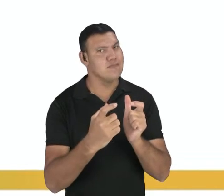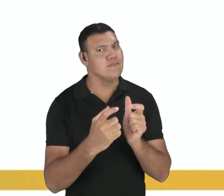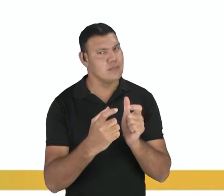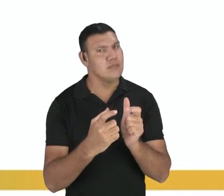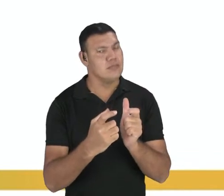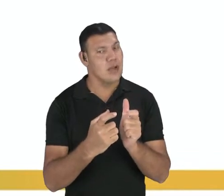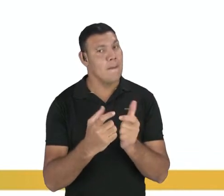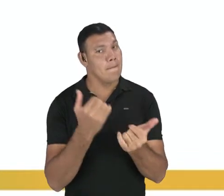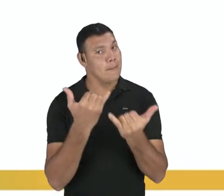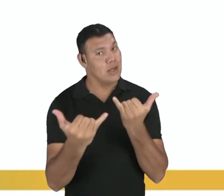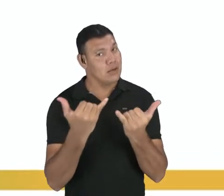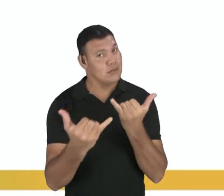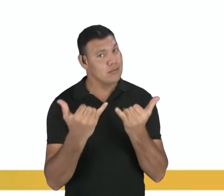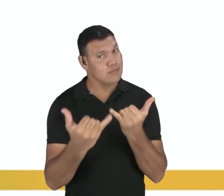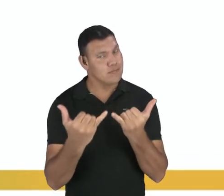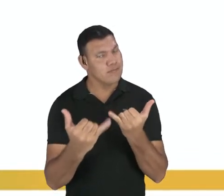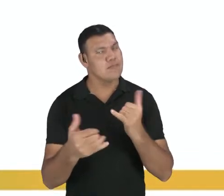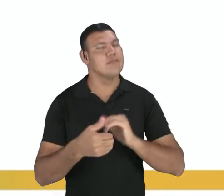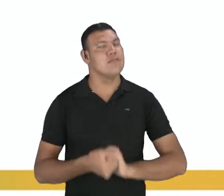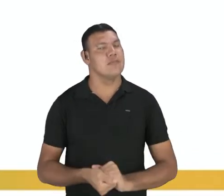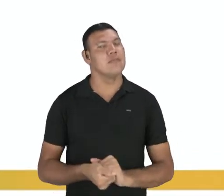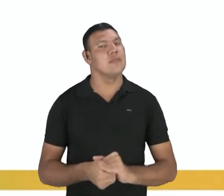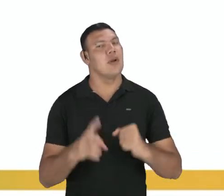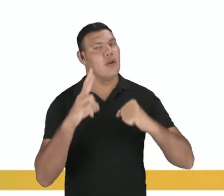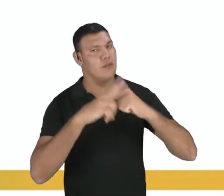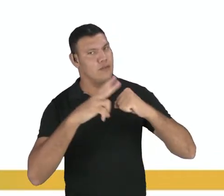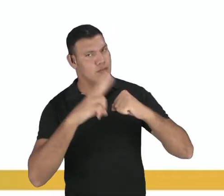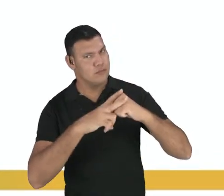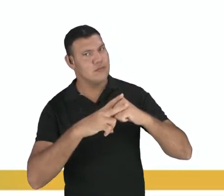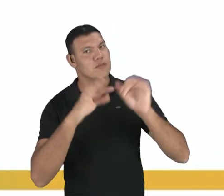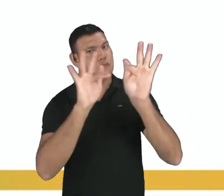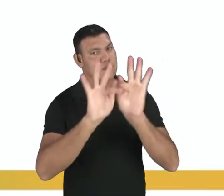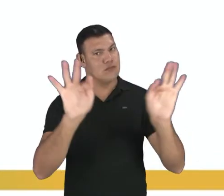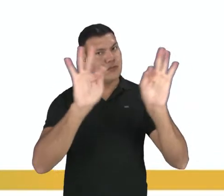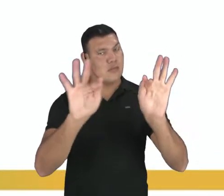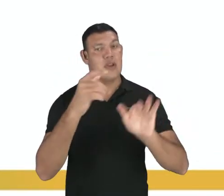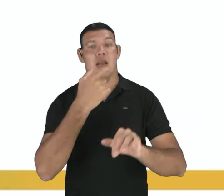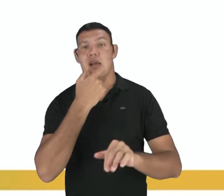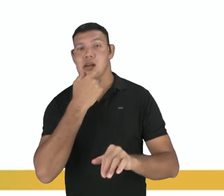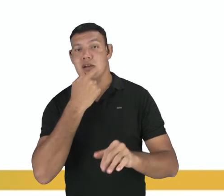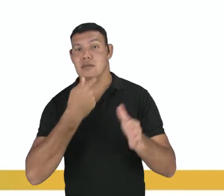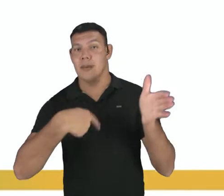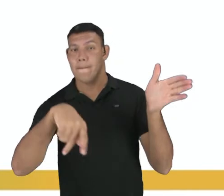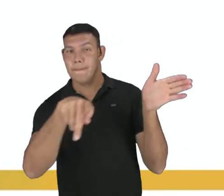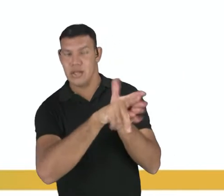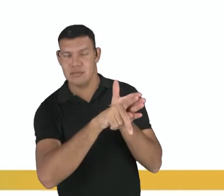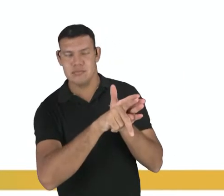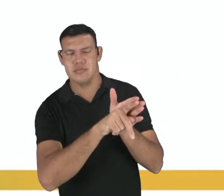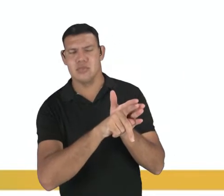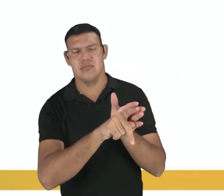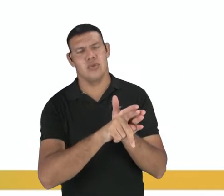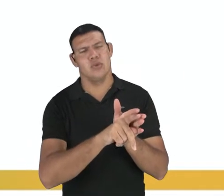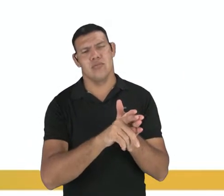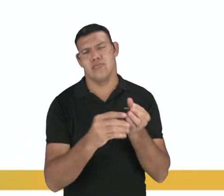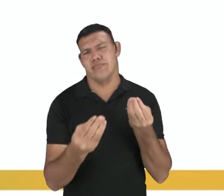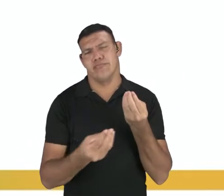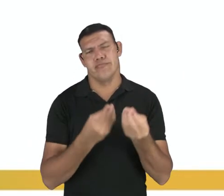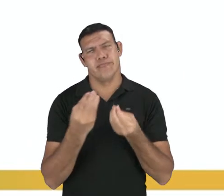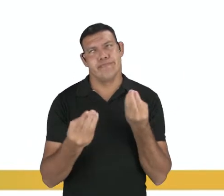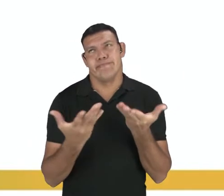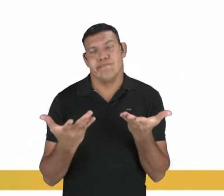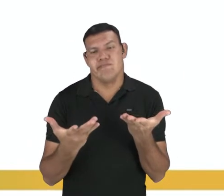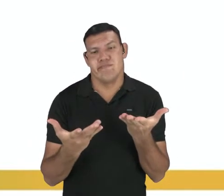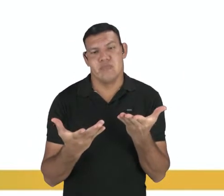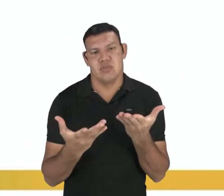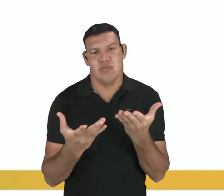estrutura similar, semelhante aos verbos frasais do inglês. Mas como são poucos, nunca receberam